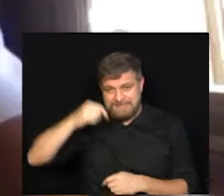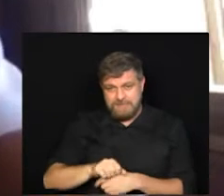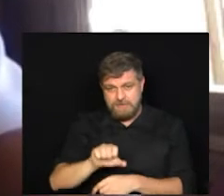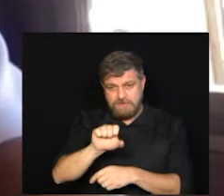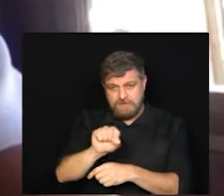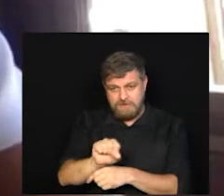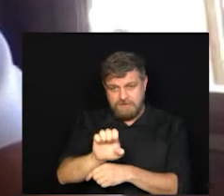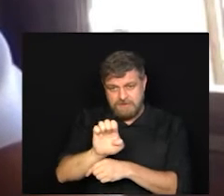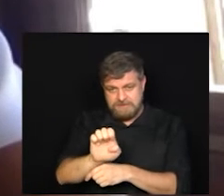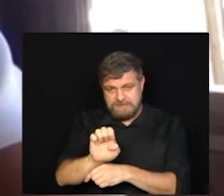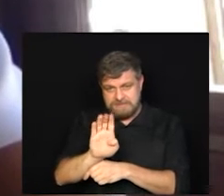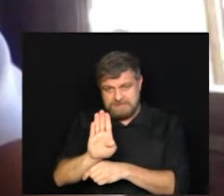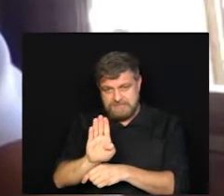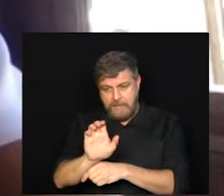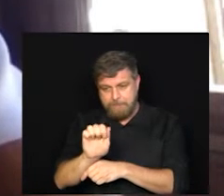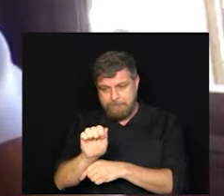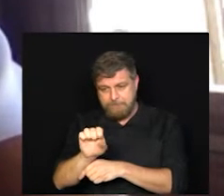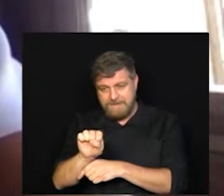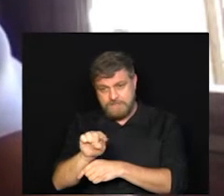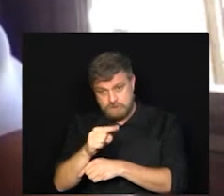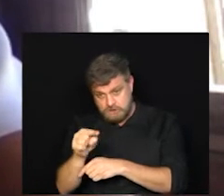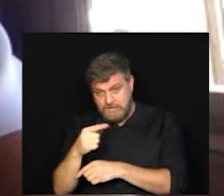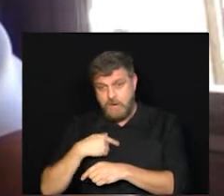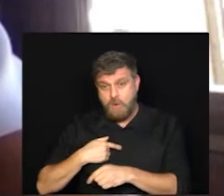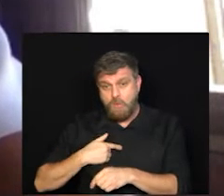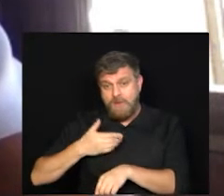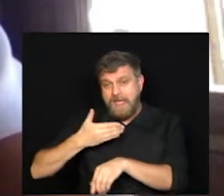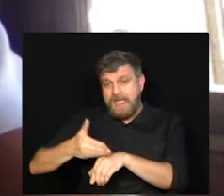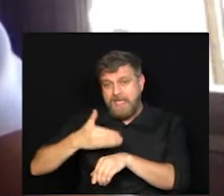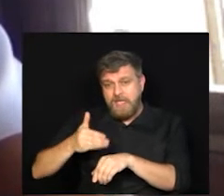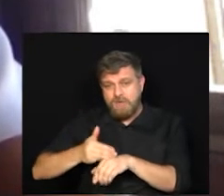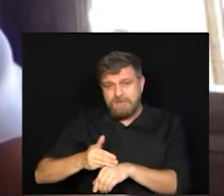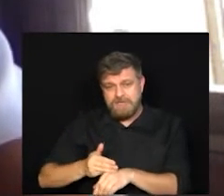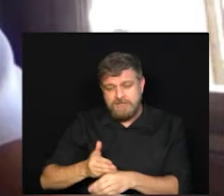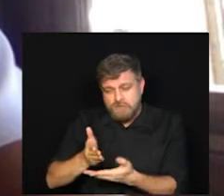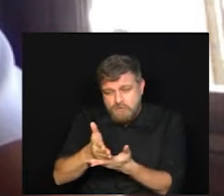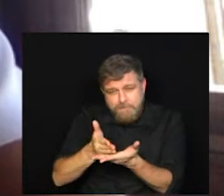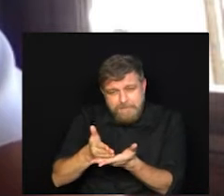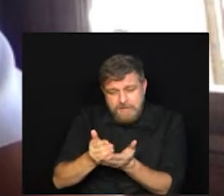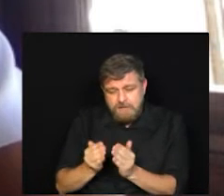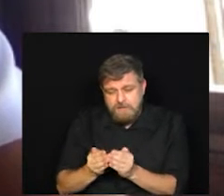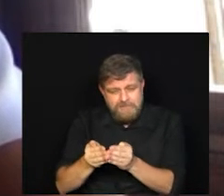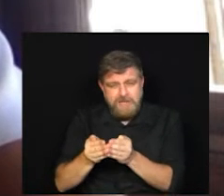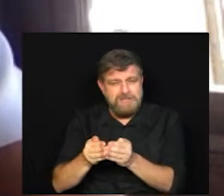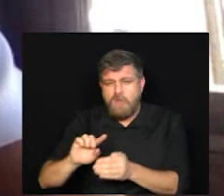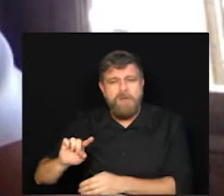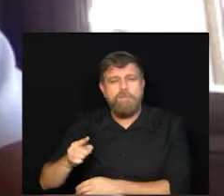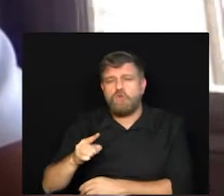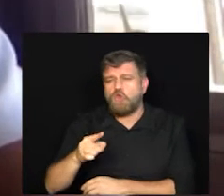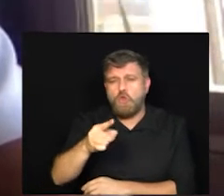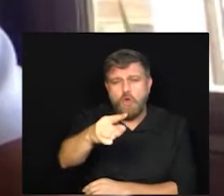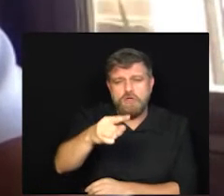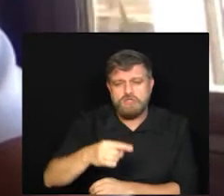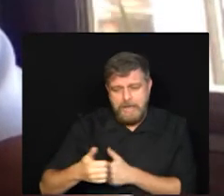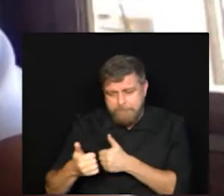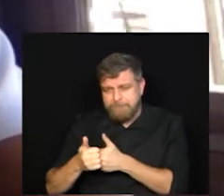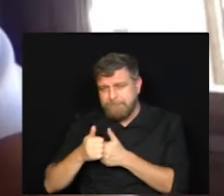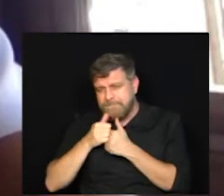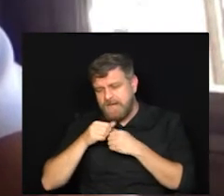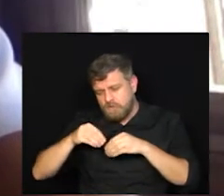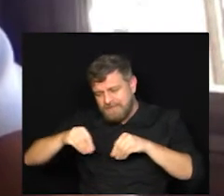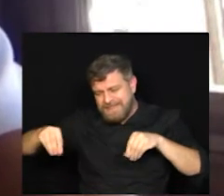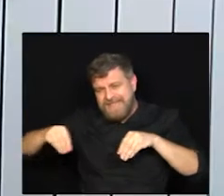treino no canal, que é no meio do canal, né? Não é longe de terra.